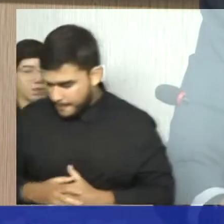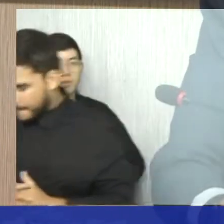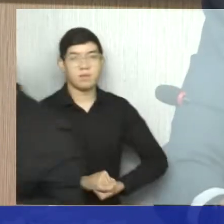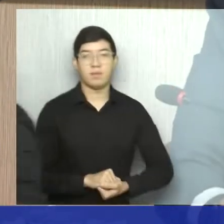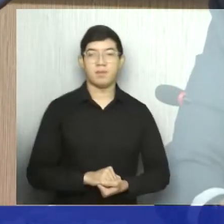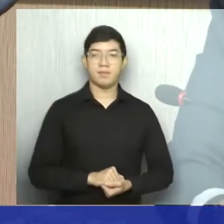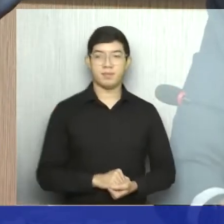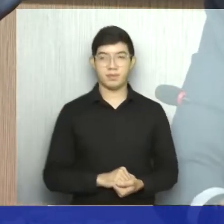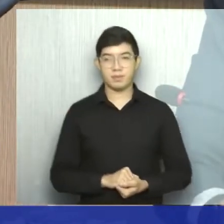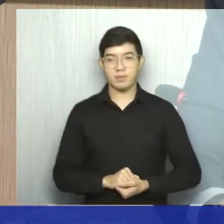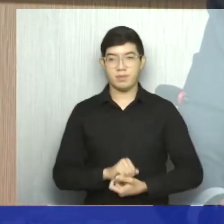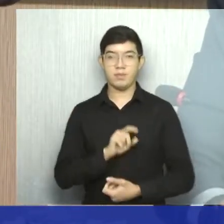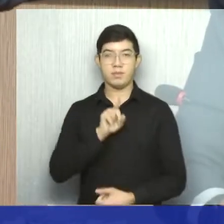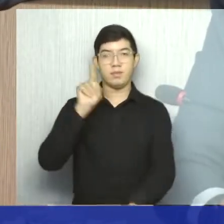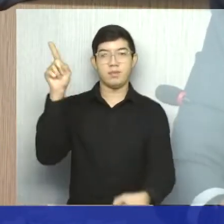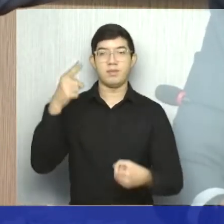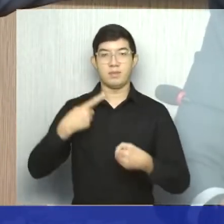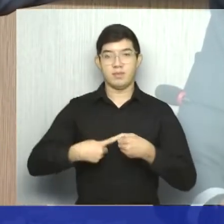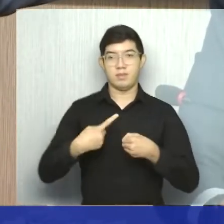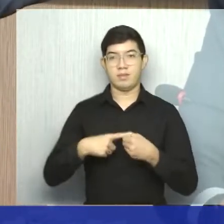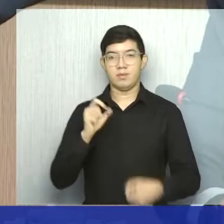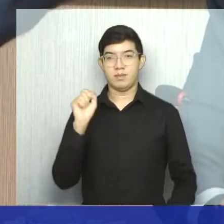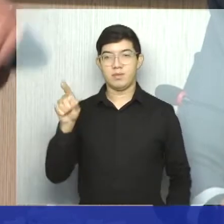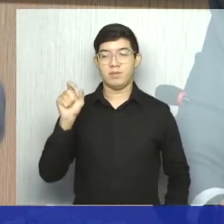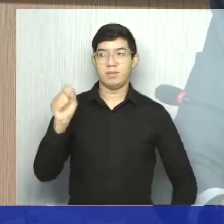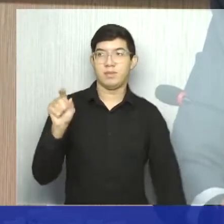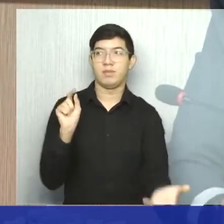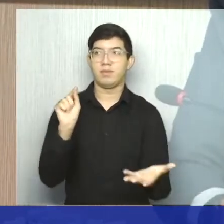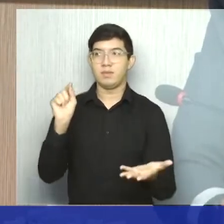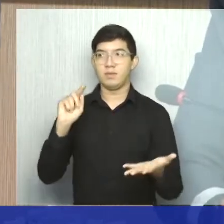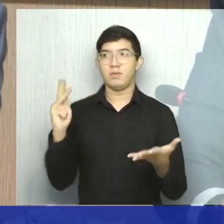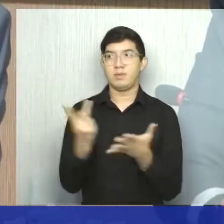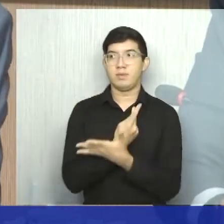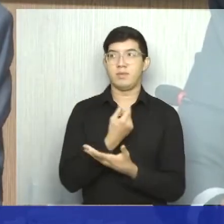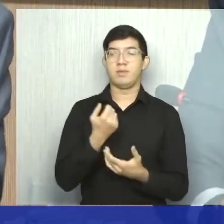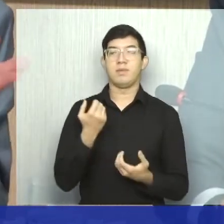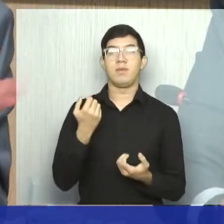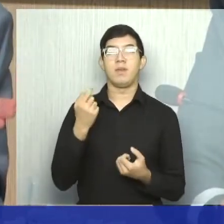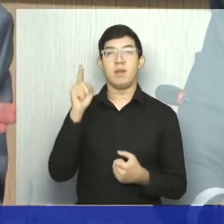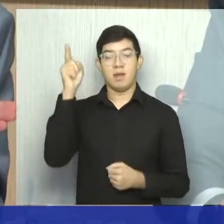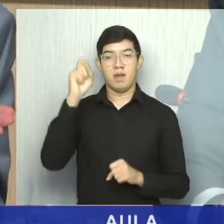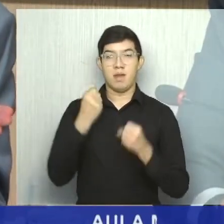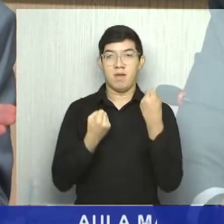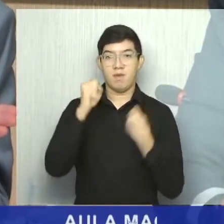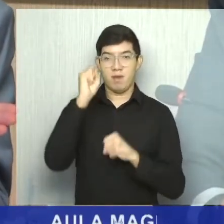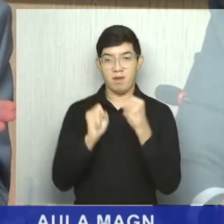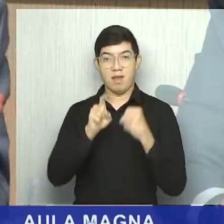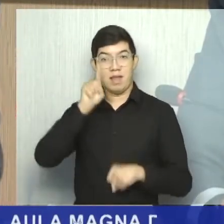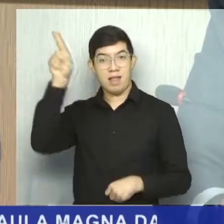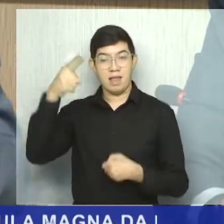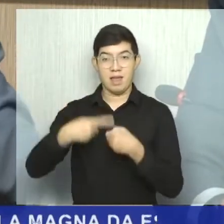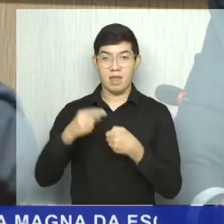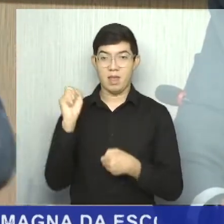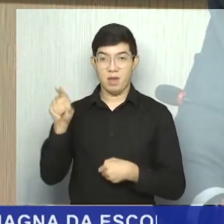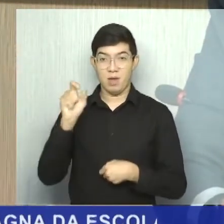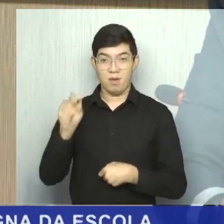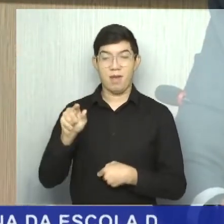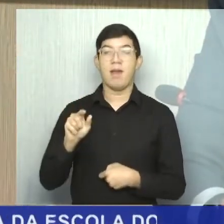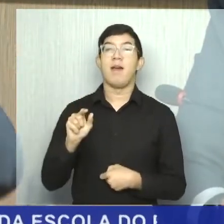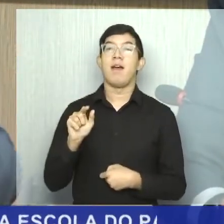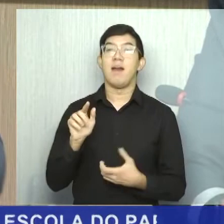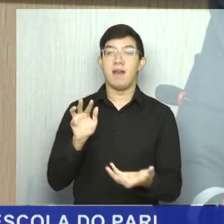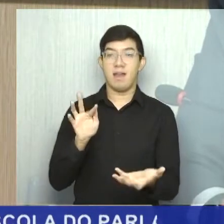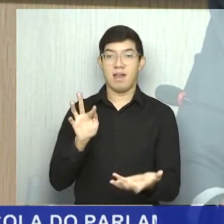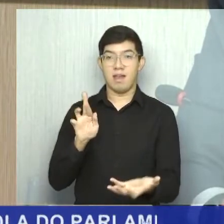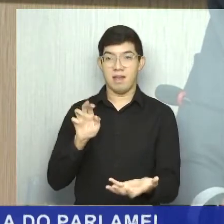Empregando 20 mil pessoas. Lá não é sede da matéria-prima, nem é sede do mercado dos calçados que ela produz. Portanto, a matéria-prima vai